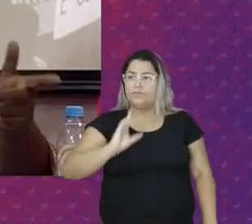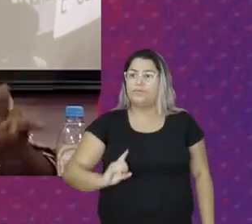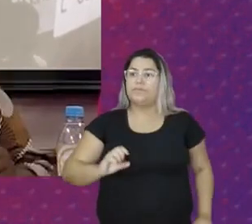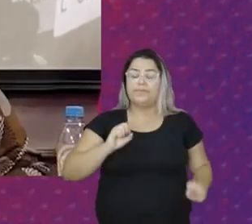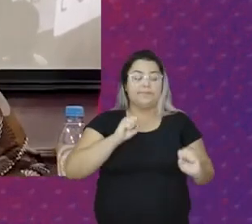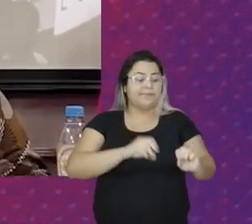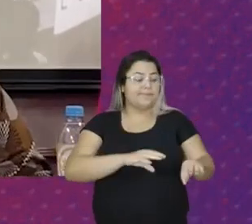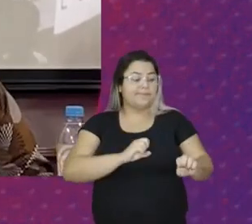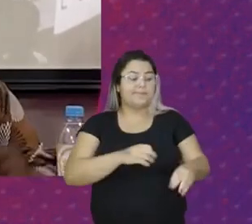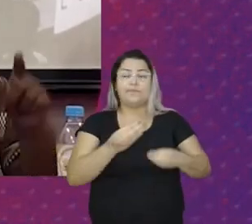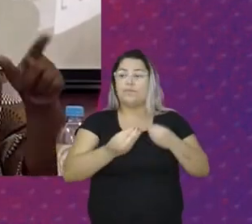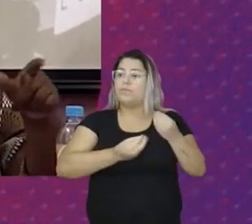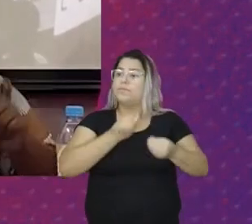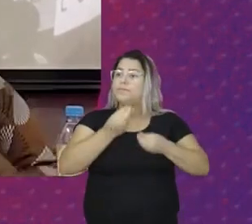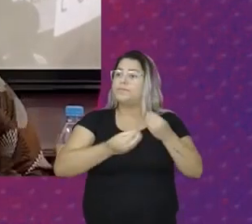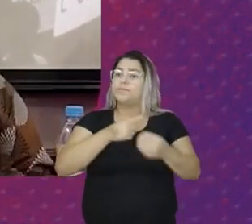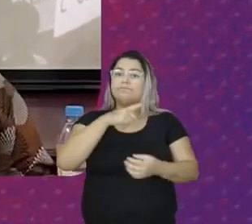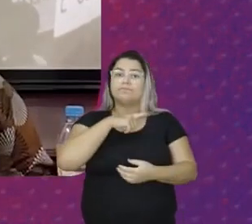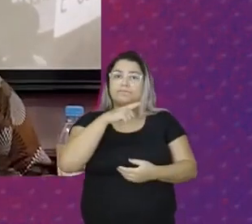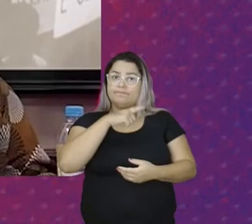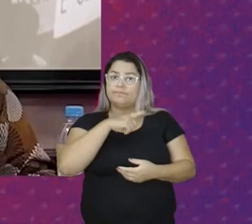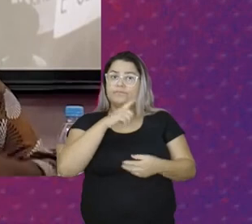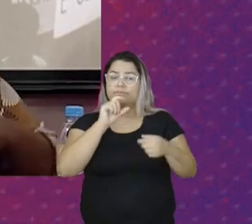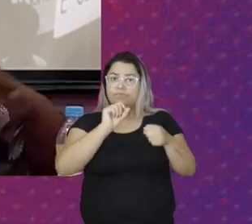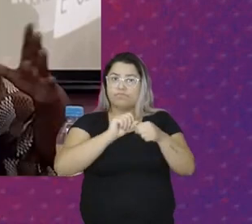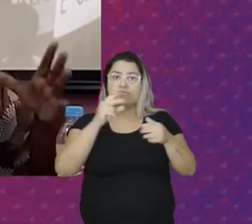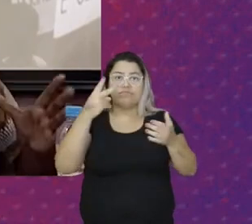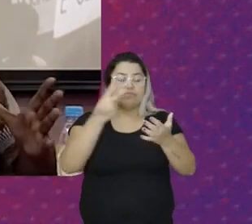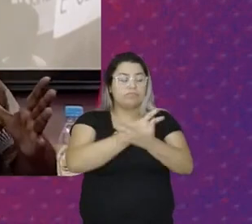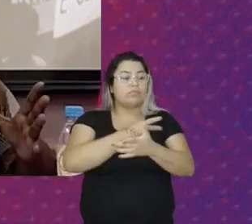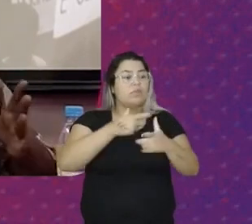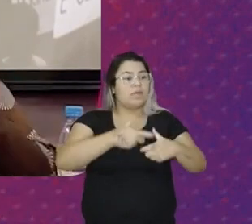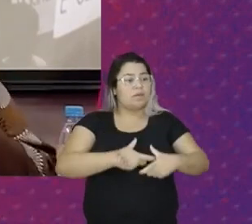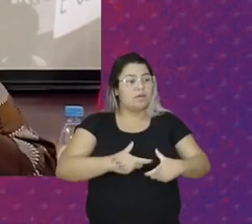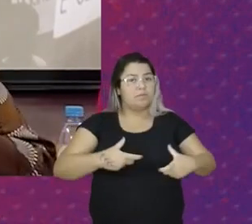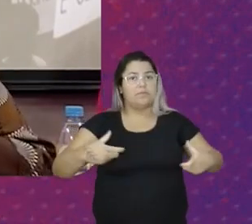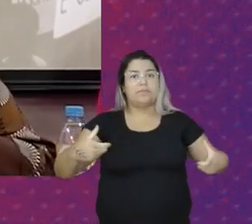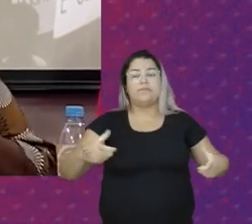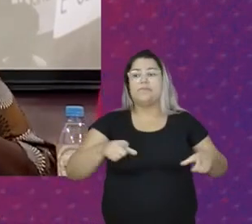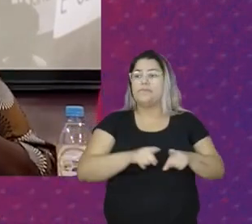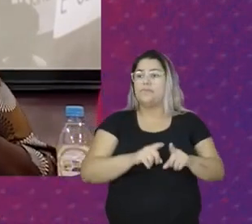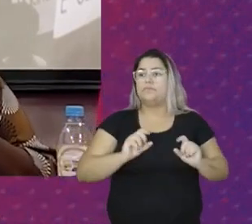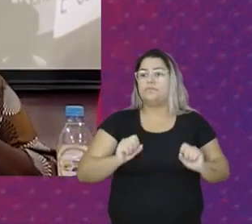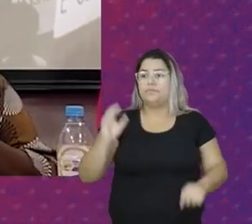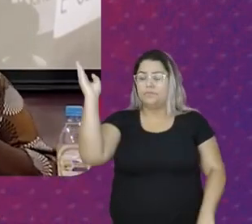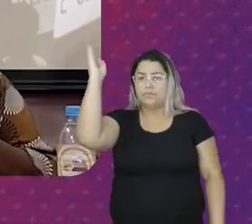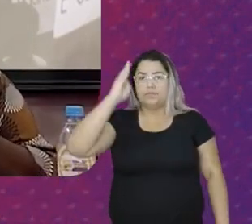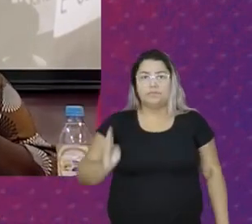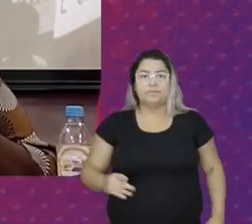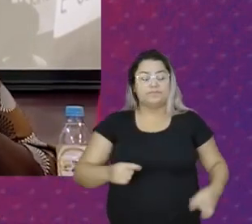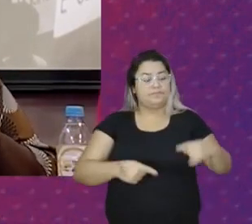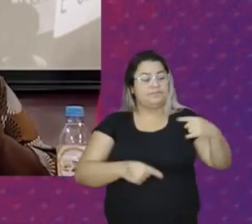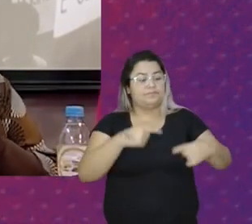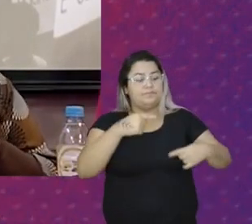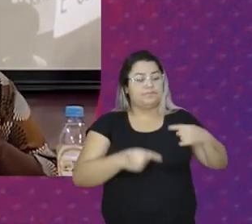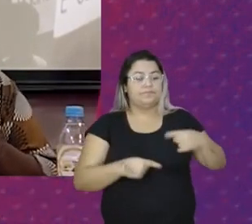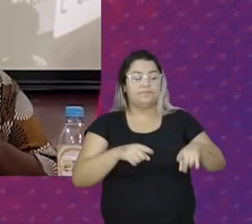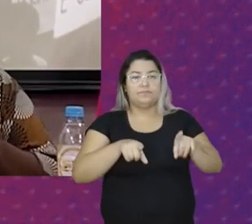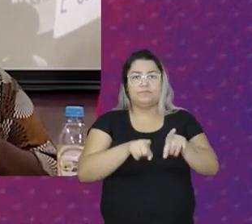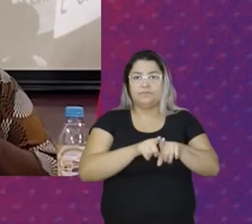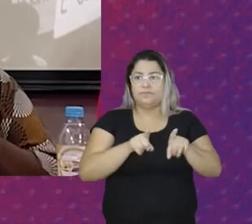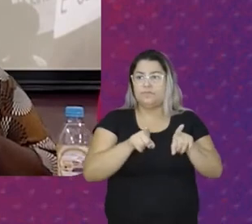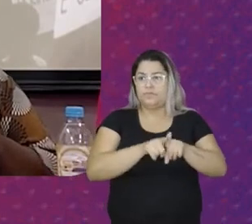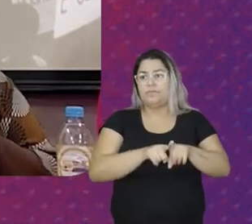educação, de como é que a gente tem que fazer chegar, né, ampliar, porque no Brasil a política educacional ela sempre foi um